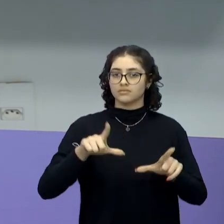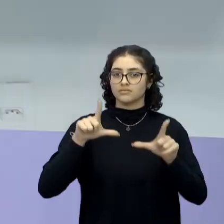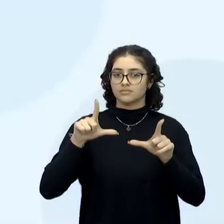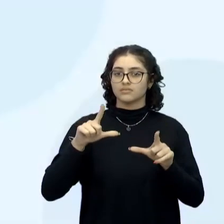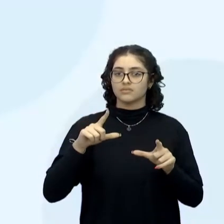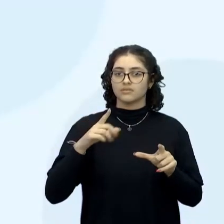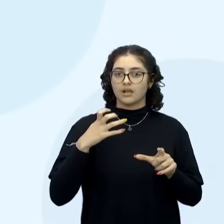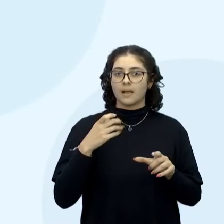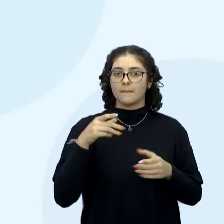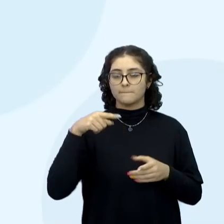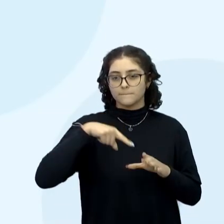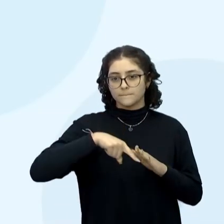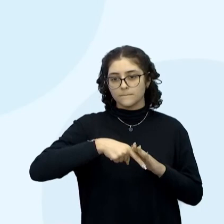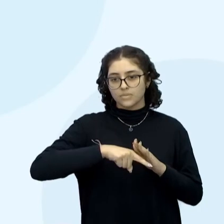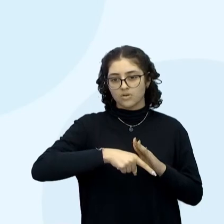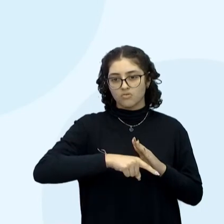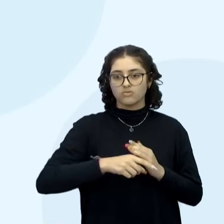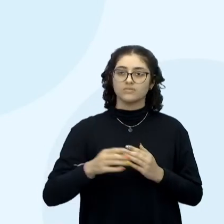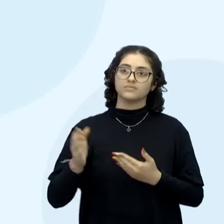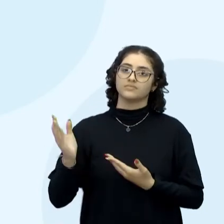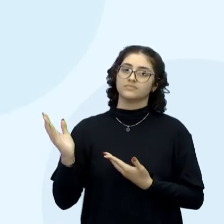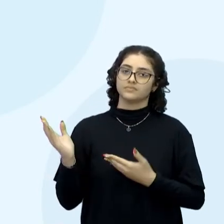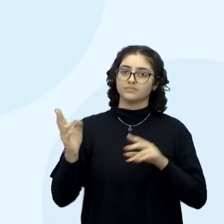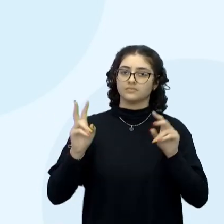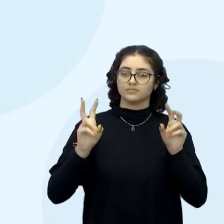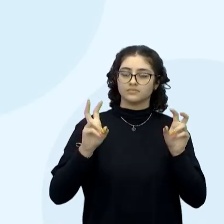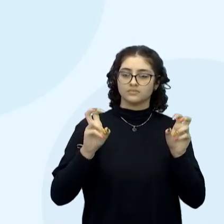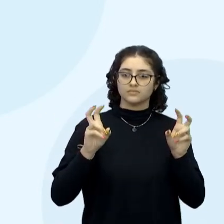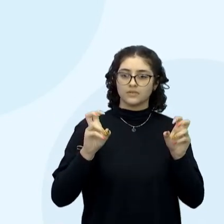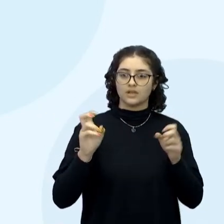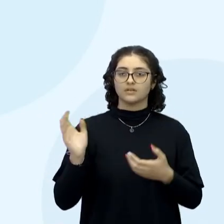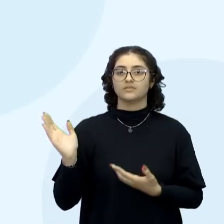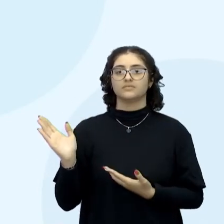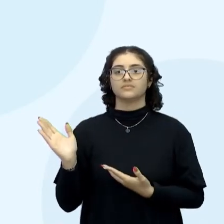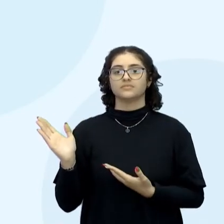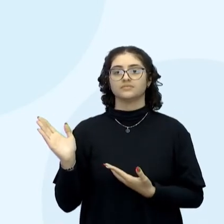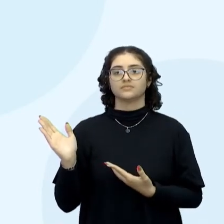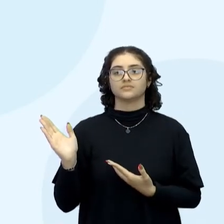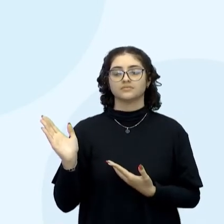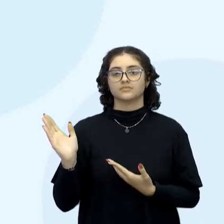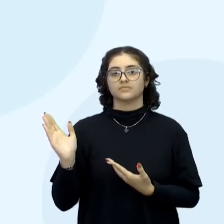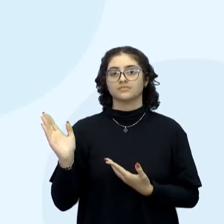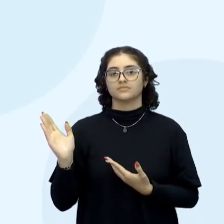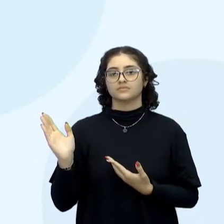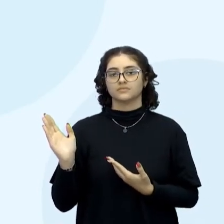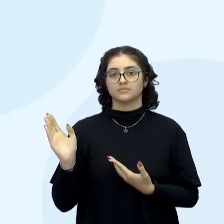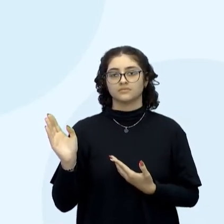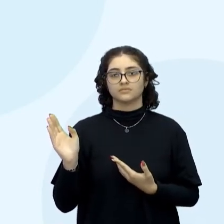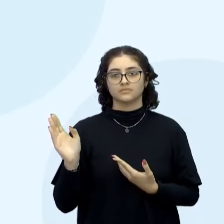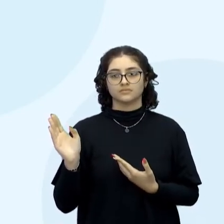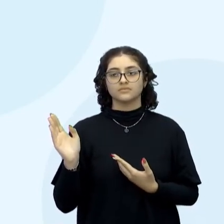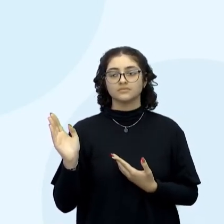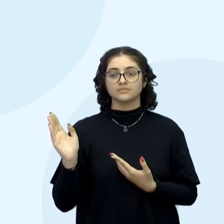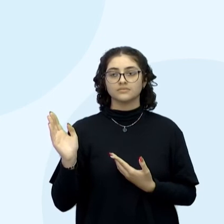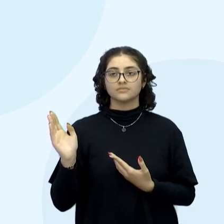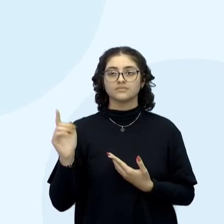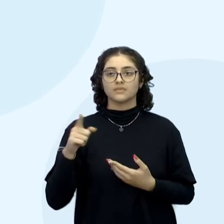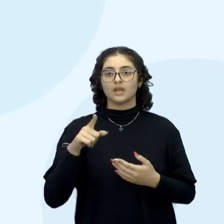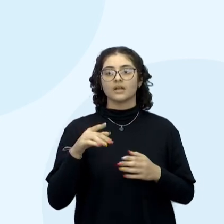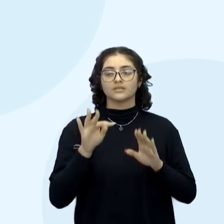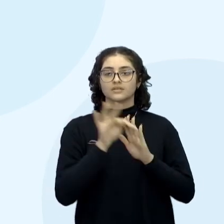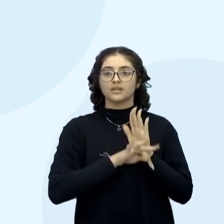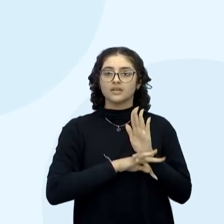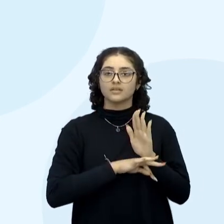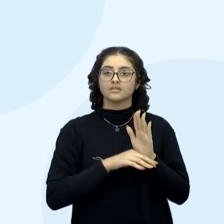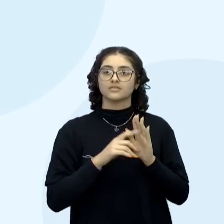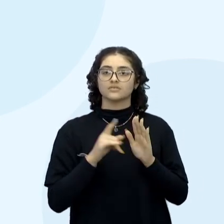quiser se aprofundar nessa temática. Então, um texto do Observatório de Segurança Pública que